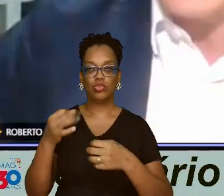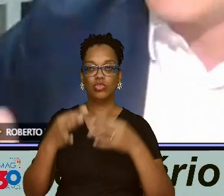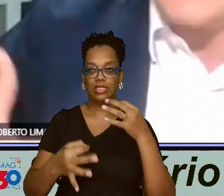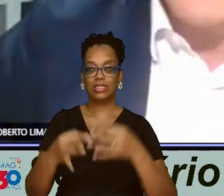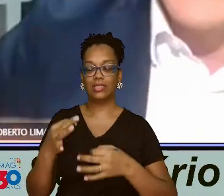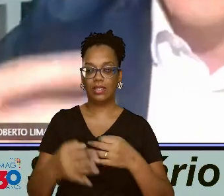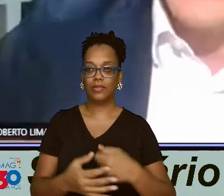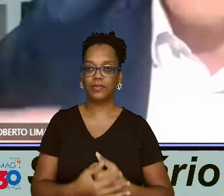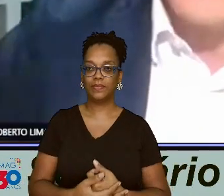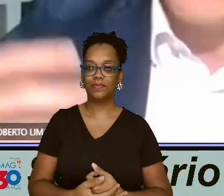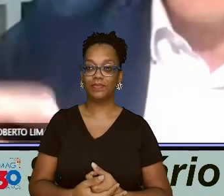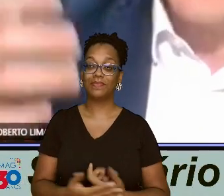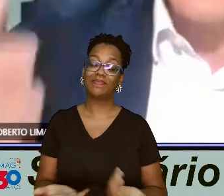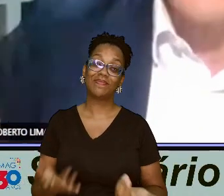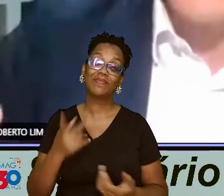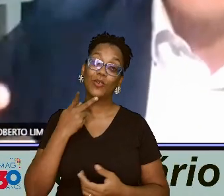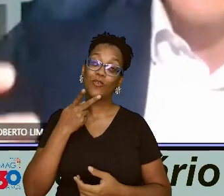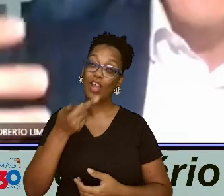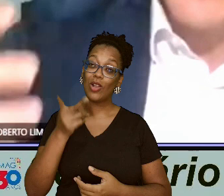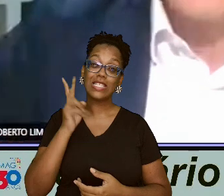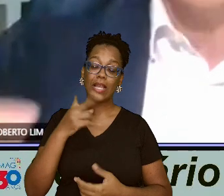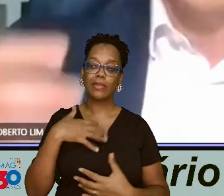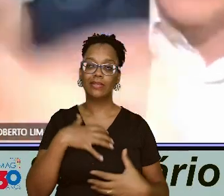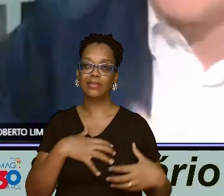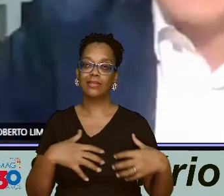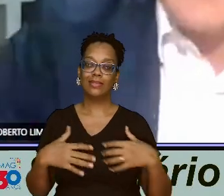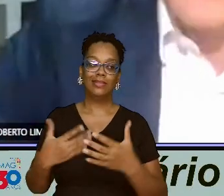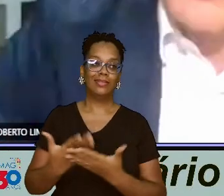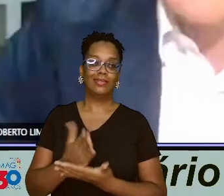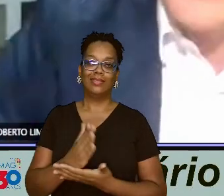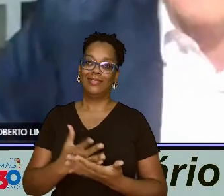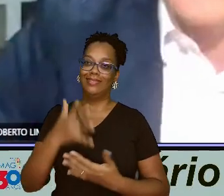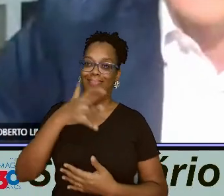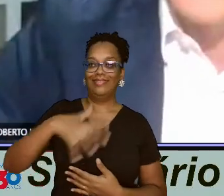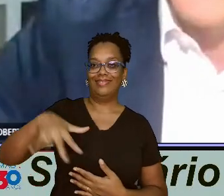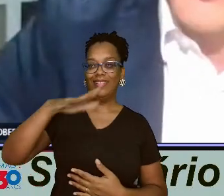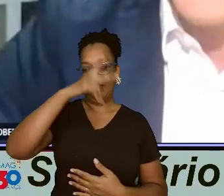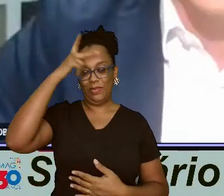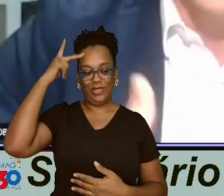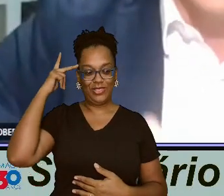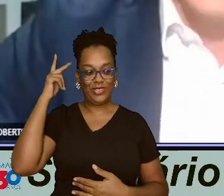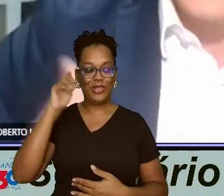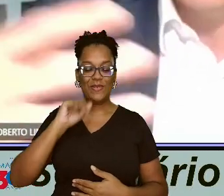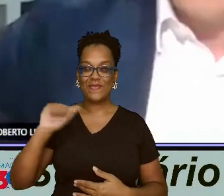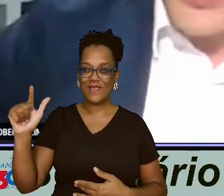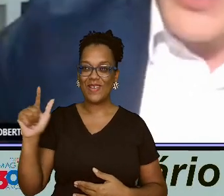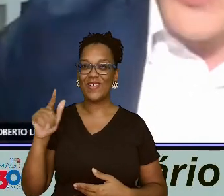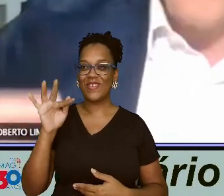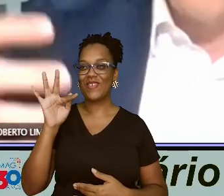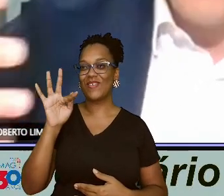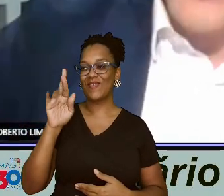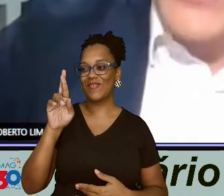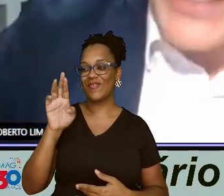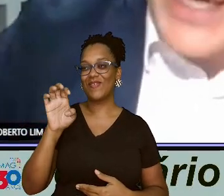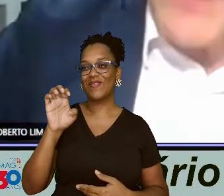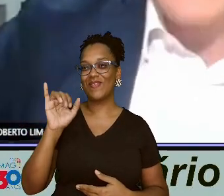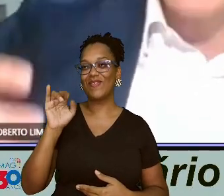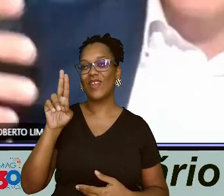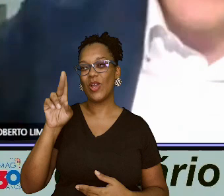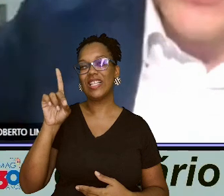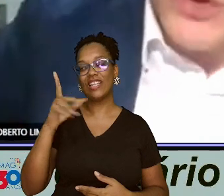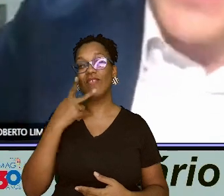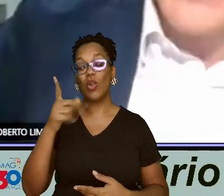Então, quer dizer, é aquela coisa que eu sempre falo do mal-estar da civilização, que até do Freud. Nós